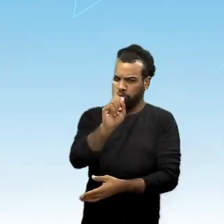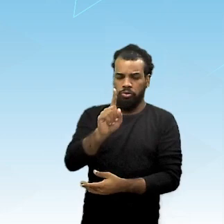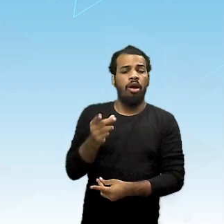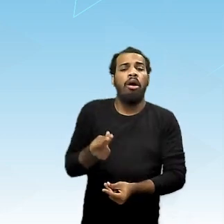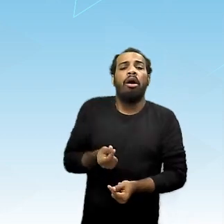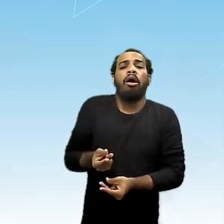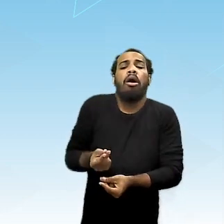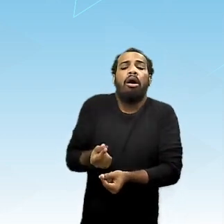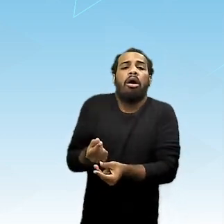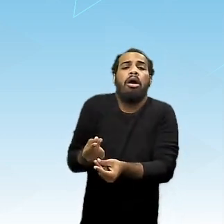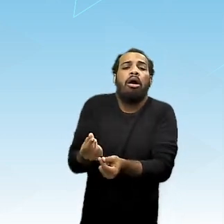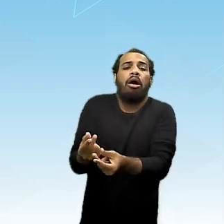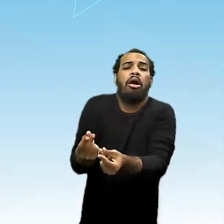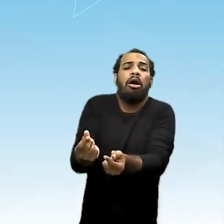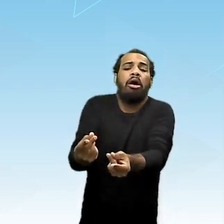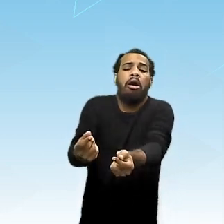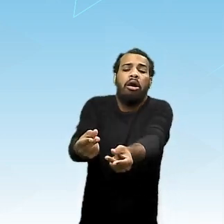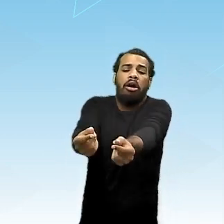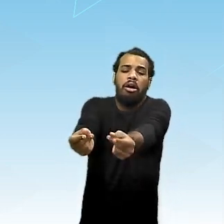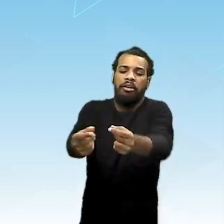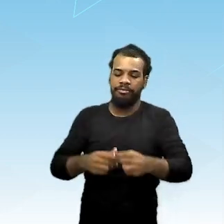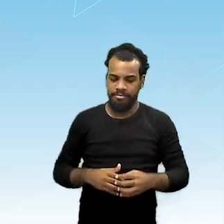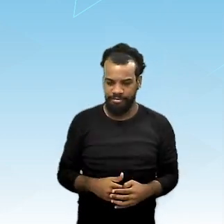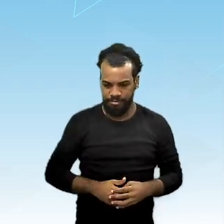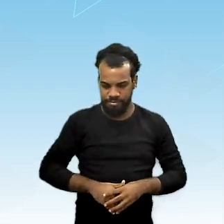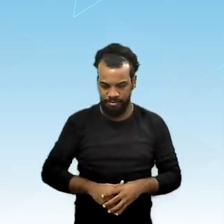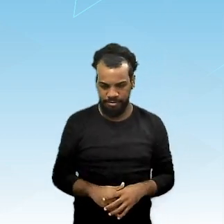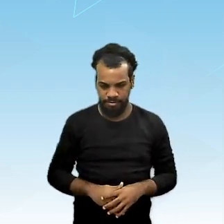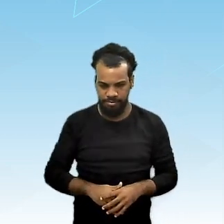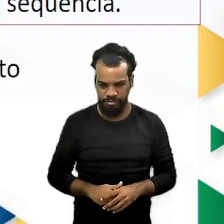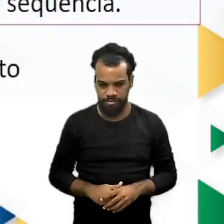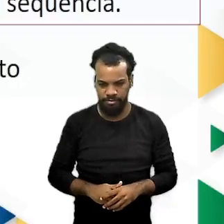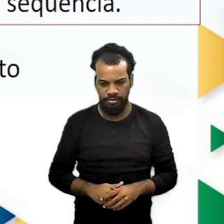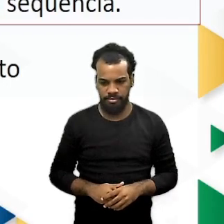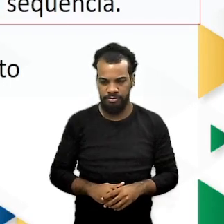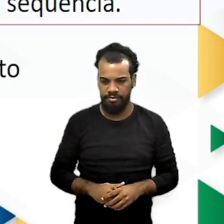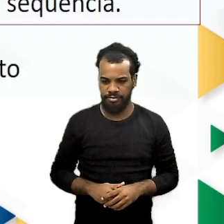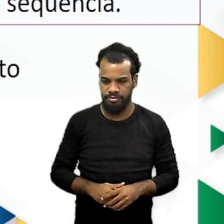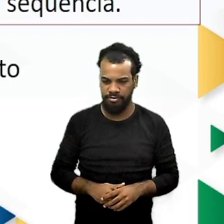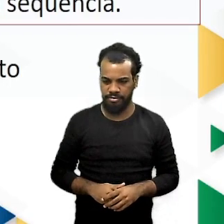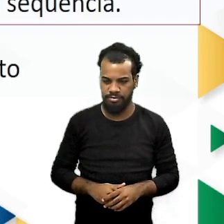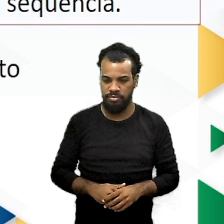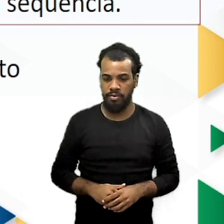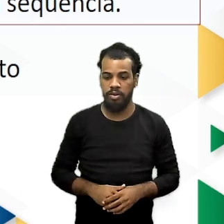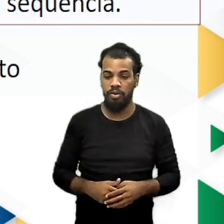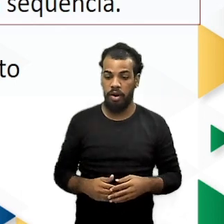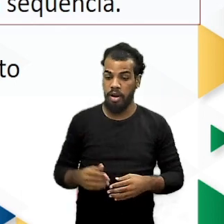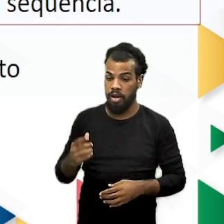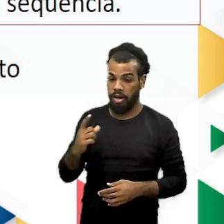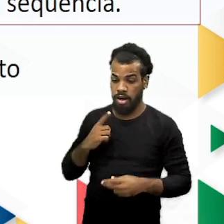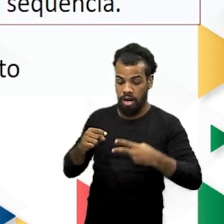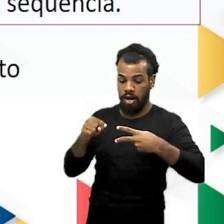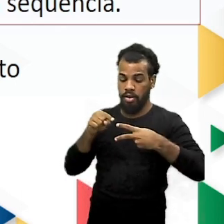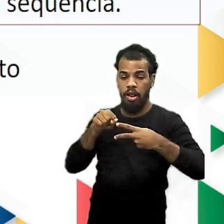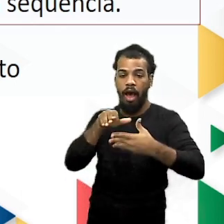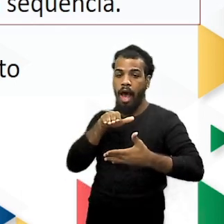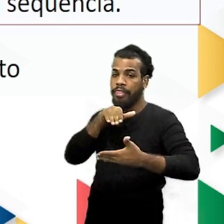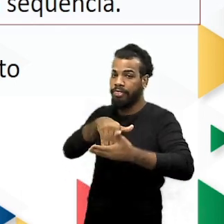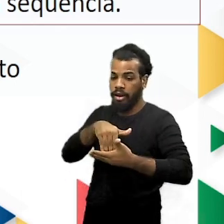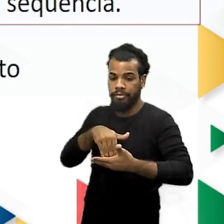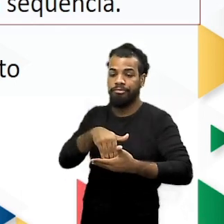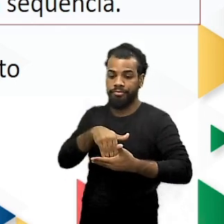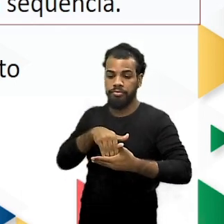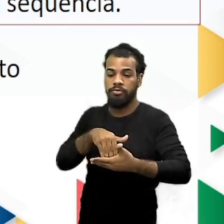vai acabar nem tão cedo. Então, a primeira sequência aí do slide é uma sequência com números finitos, porque eles acabam